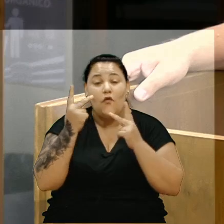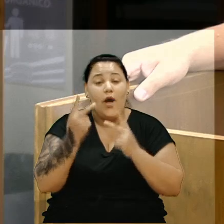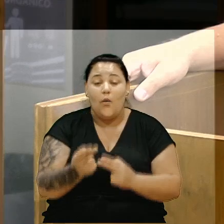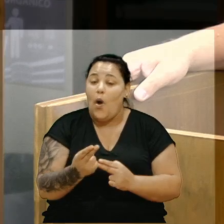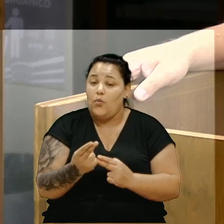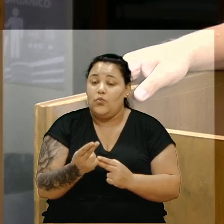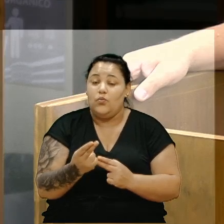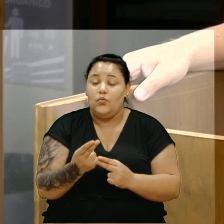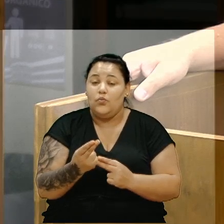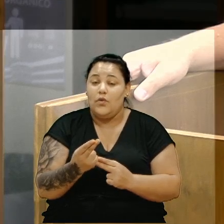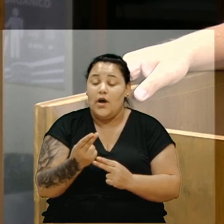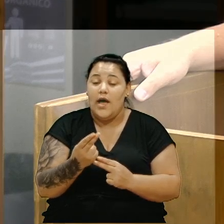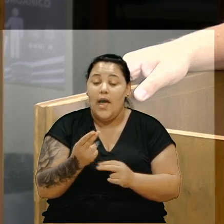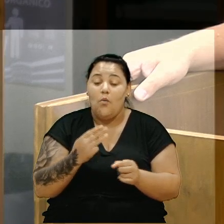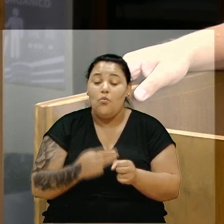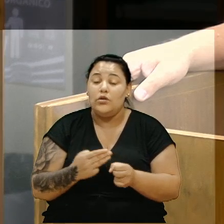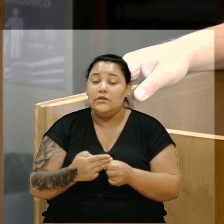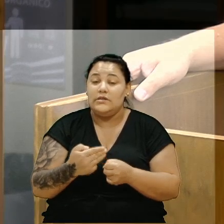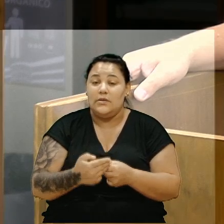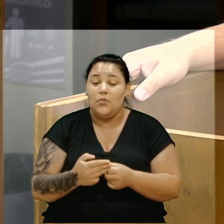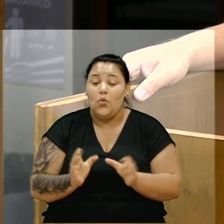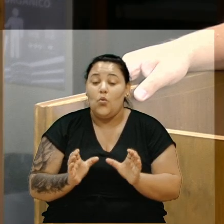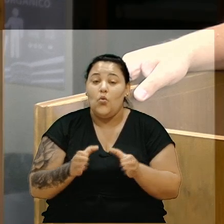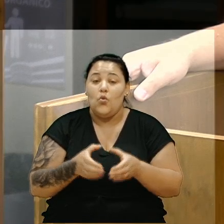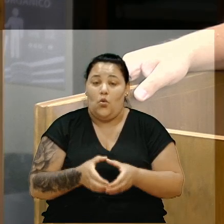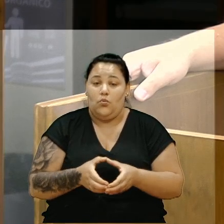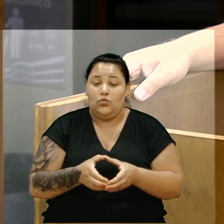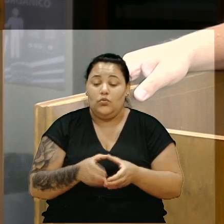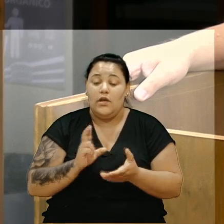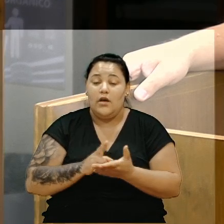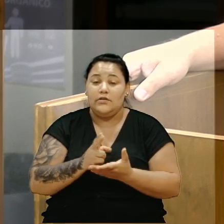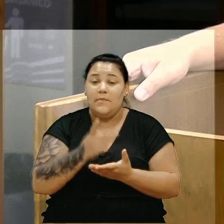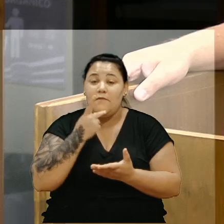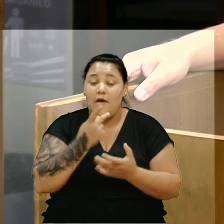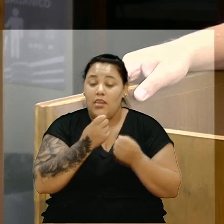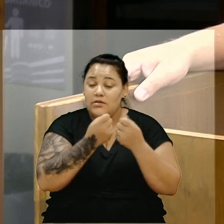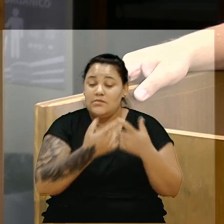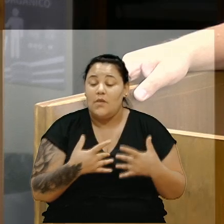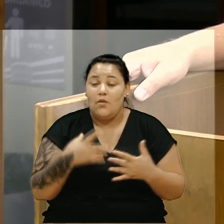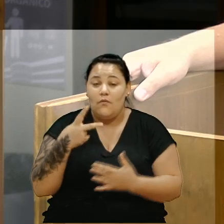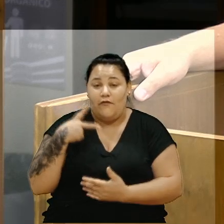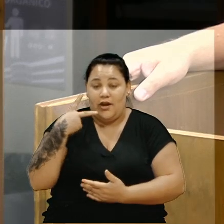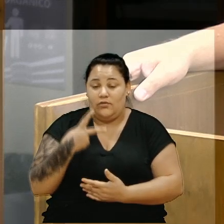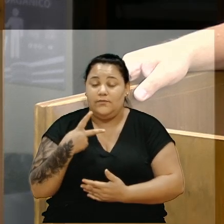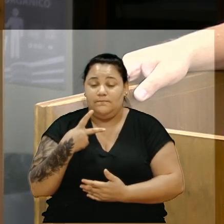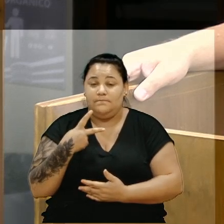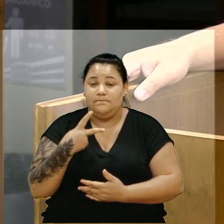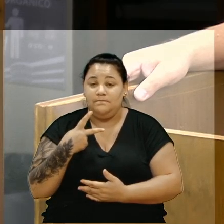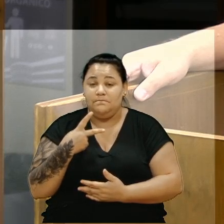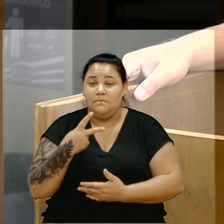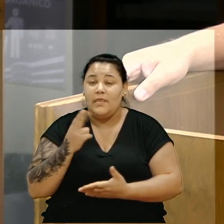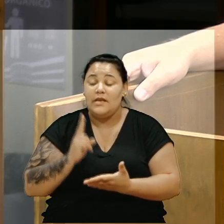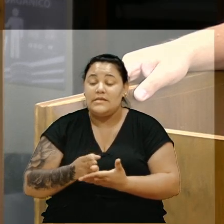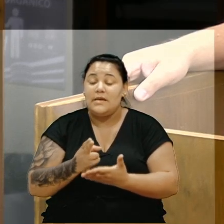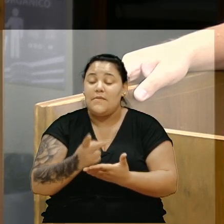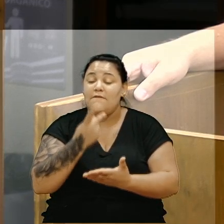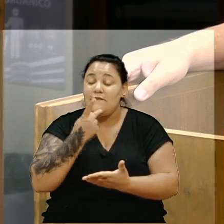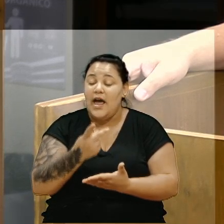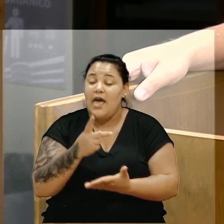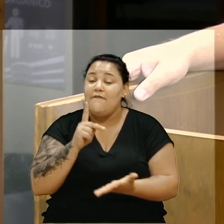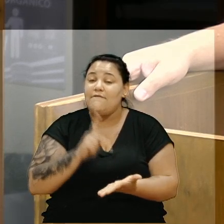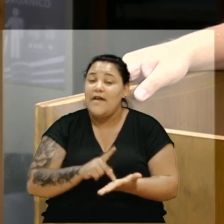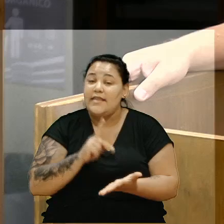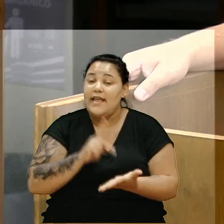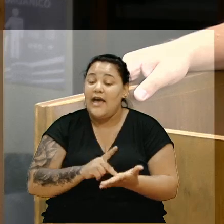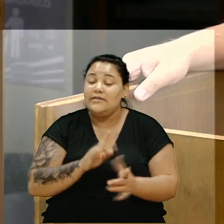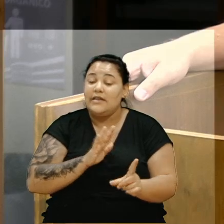município, a coletividade. E eu sempre trago para os vereadores, sejam sempre sinceros nas suas demandas, nas